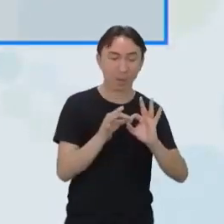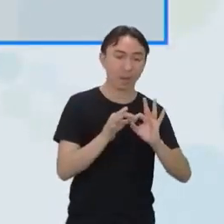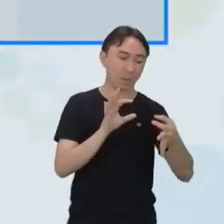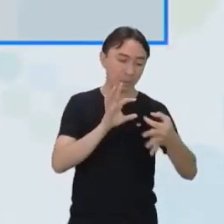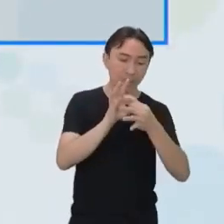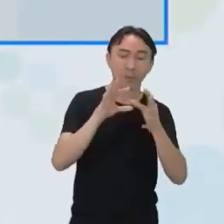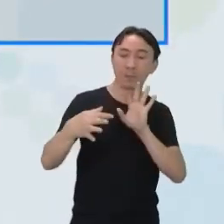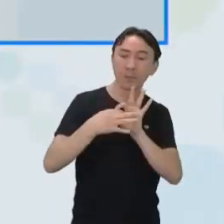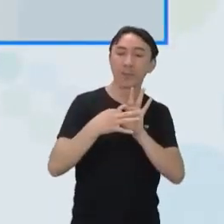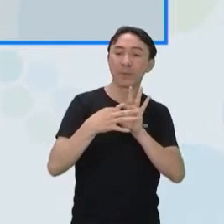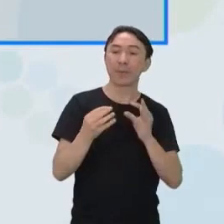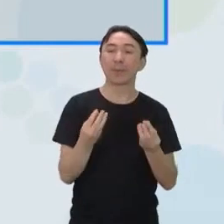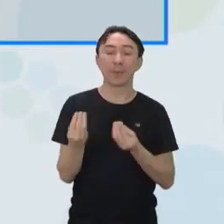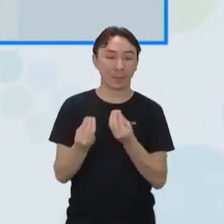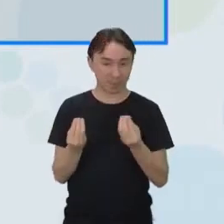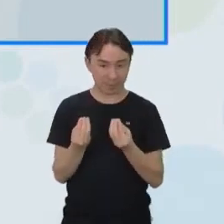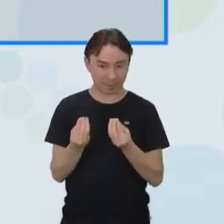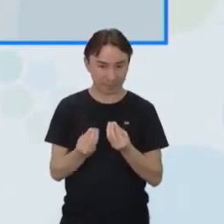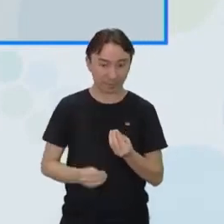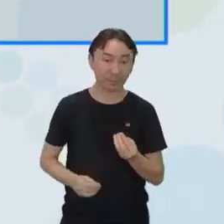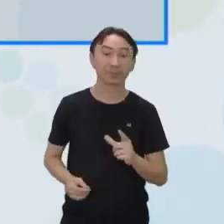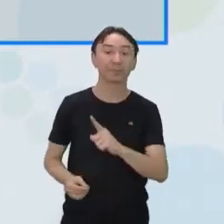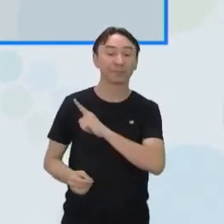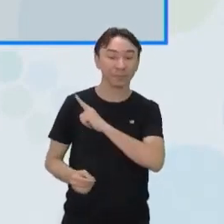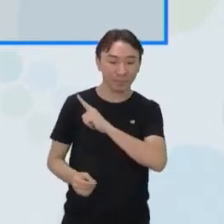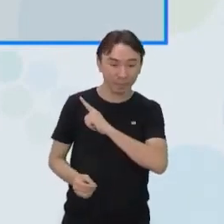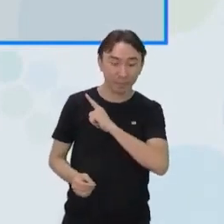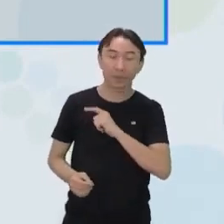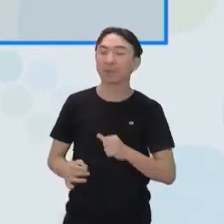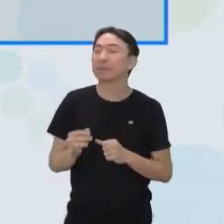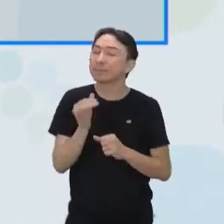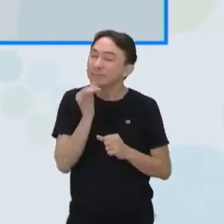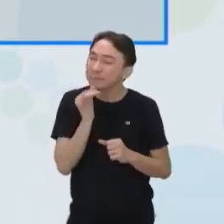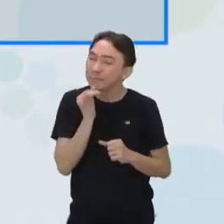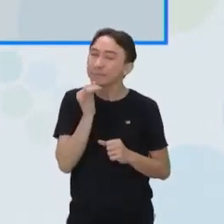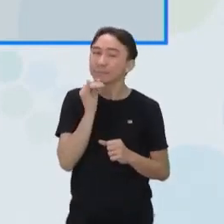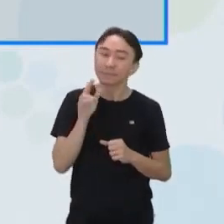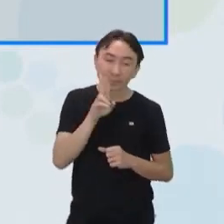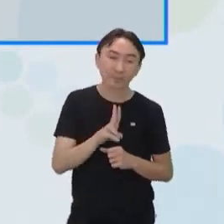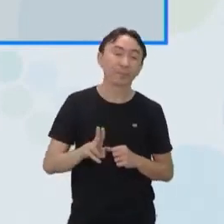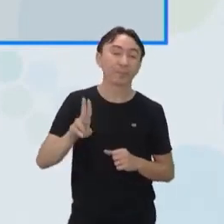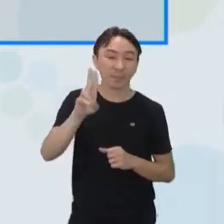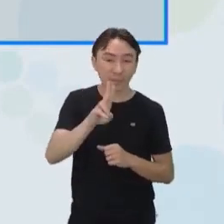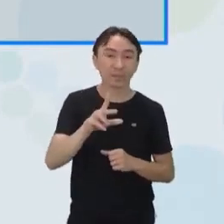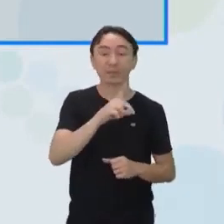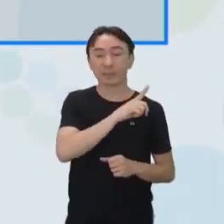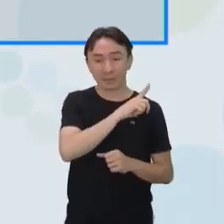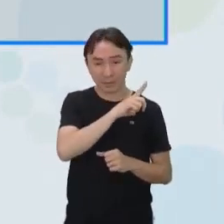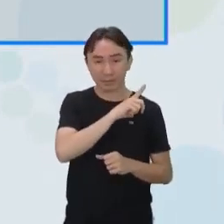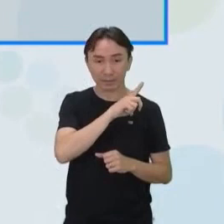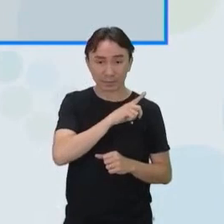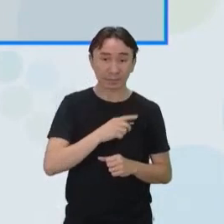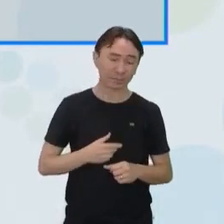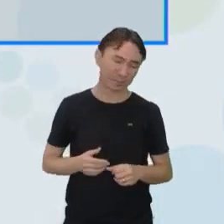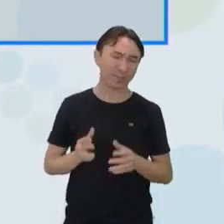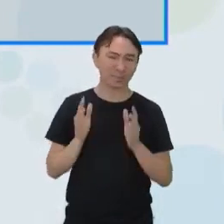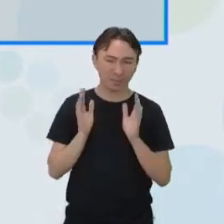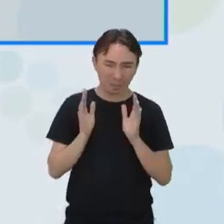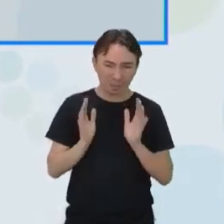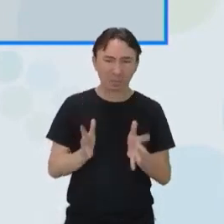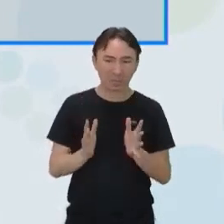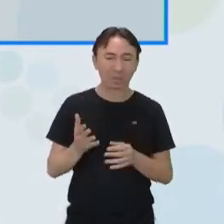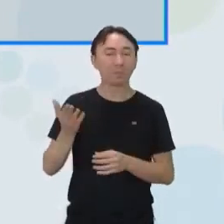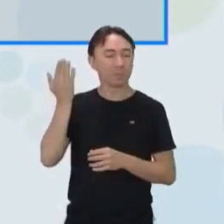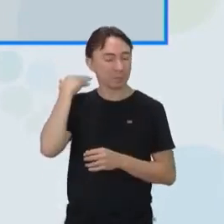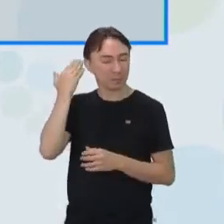exemplo para a gente poder dar uma esclarecida, dar uma clareada para você, estudante. A gente vai usar um material específico que a gente já abordou